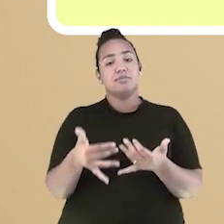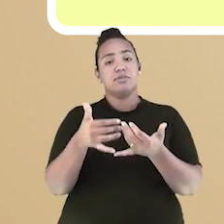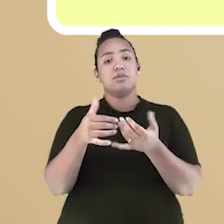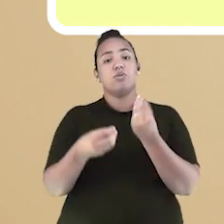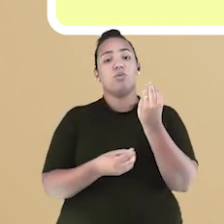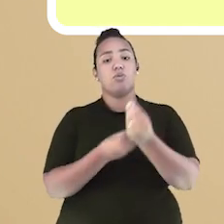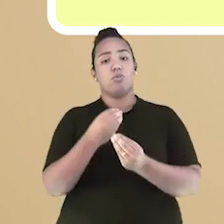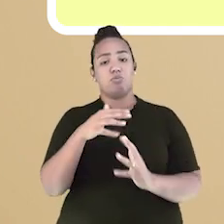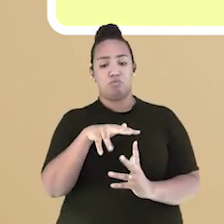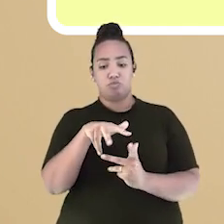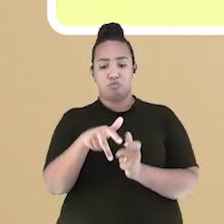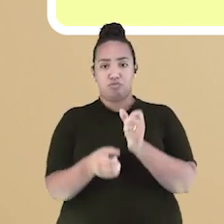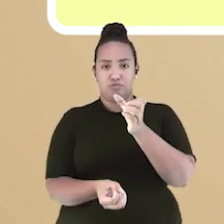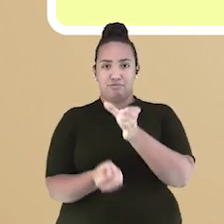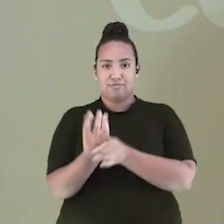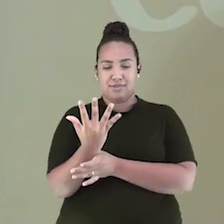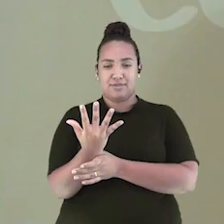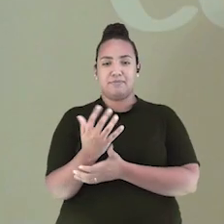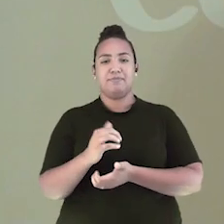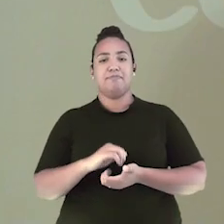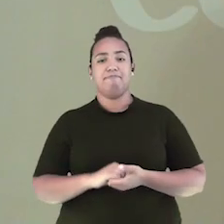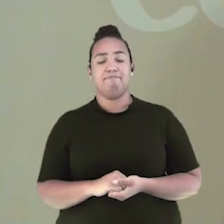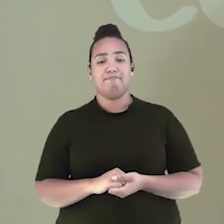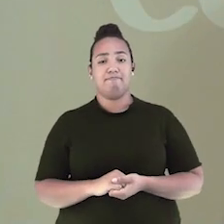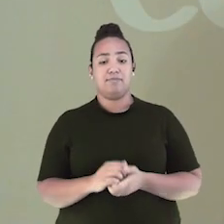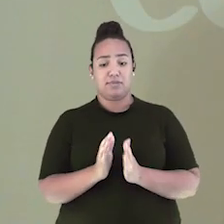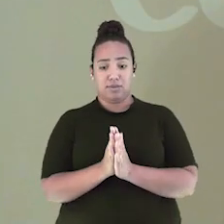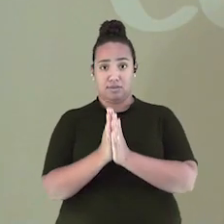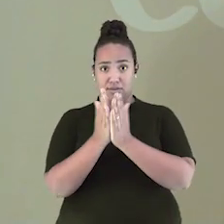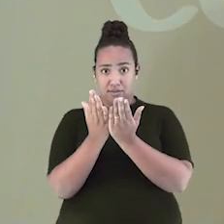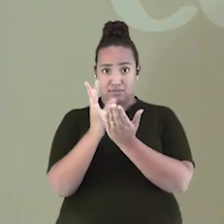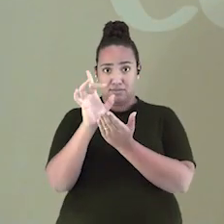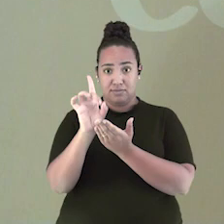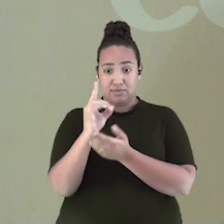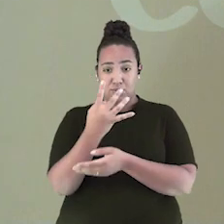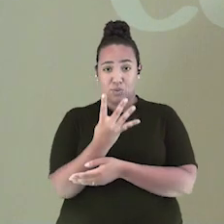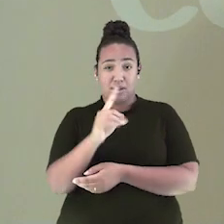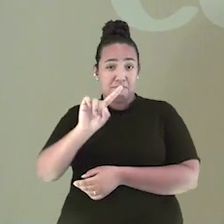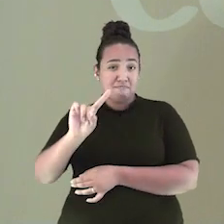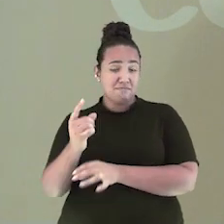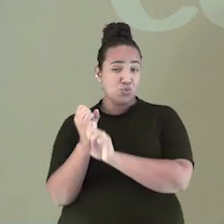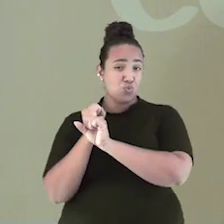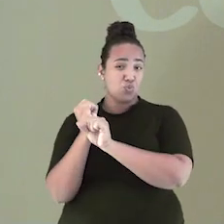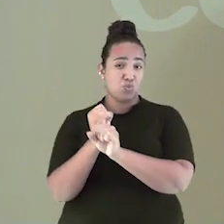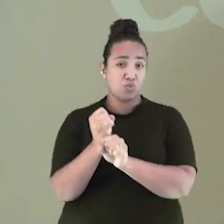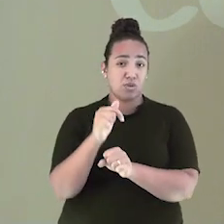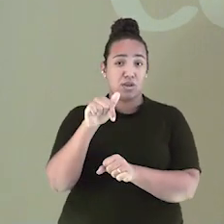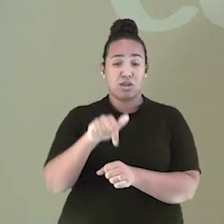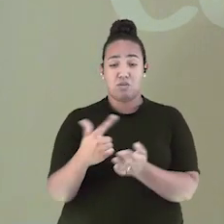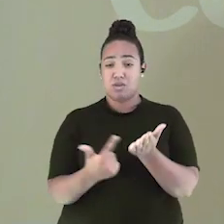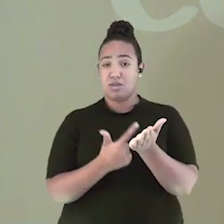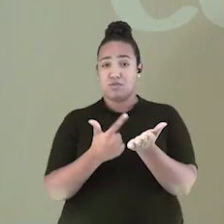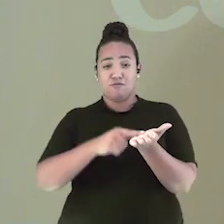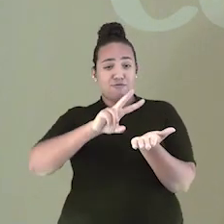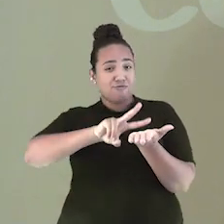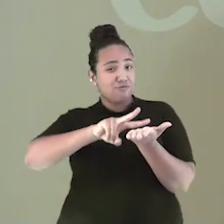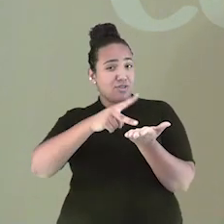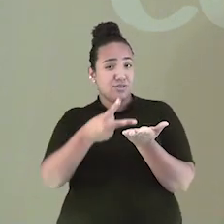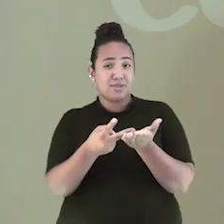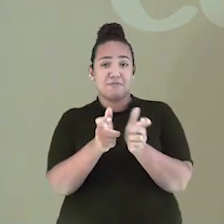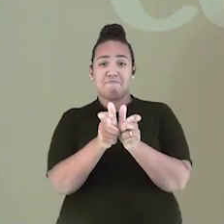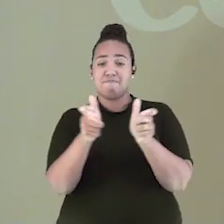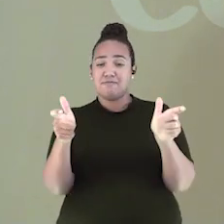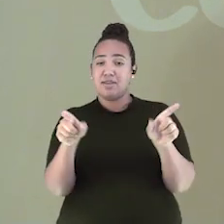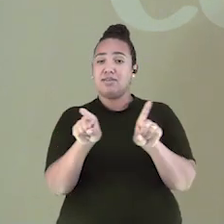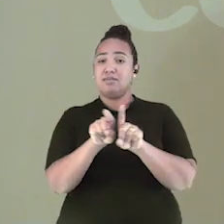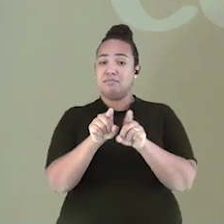e a origem da vida na terra. A Bíblia existe há 4.000 anos e é o livro mais estudado, o mais traduzido e o mais